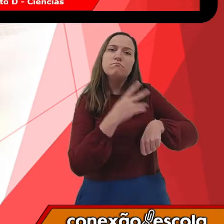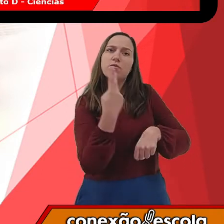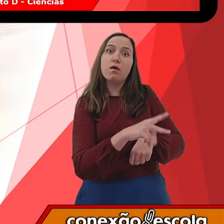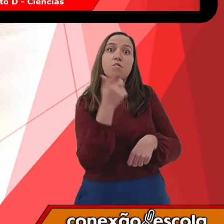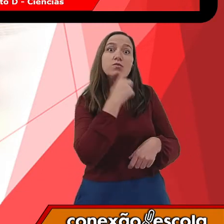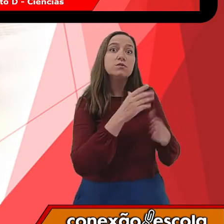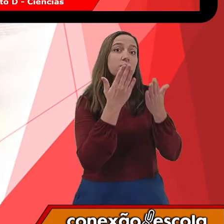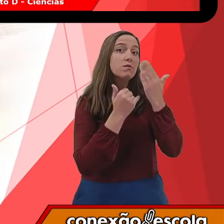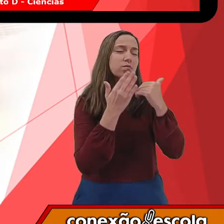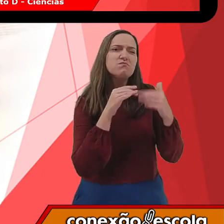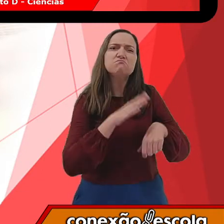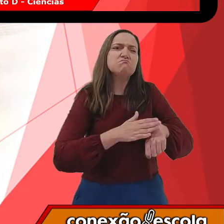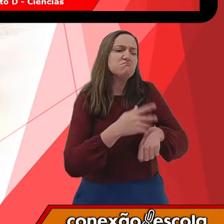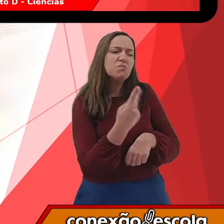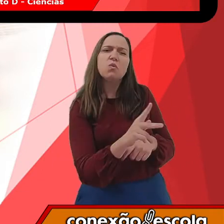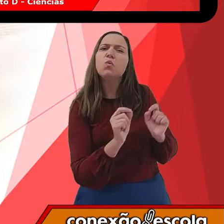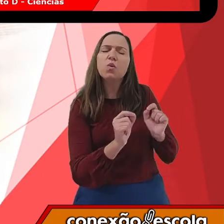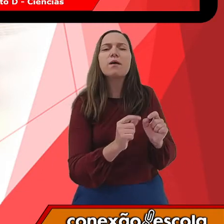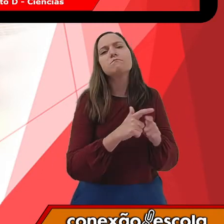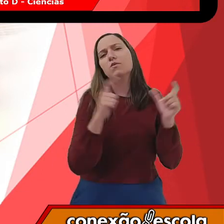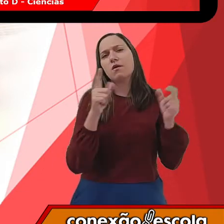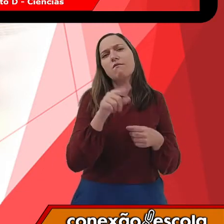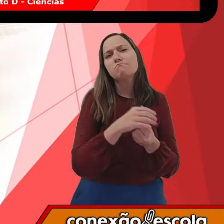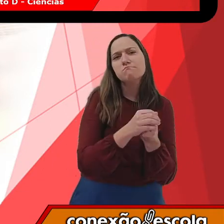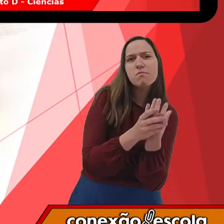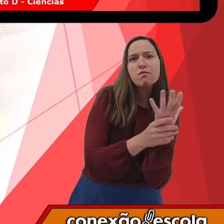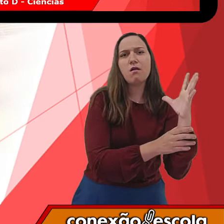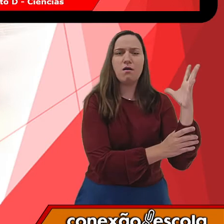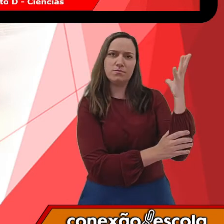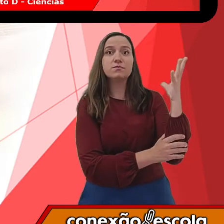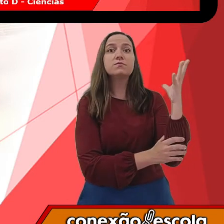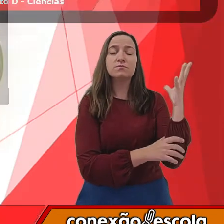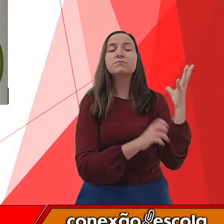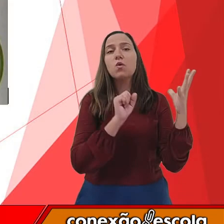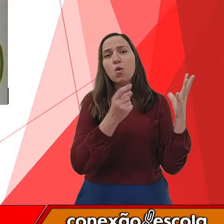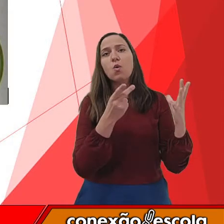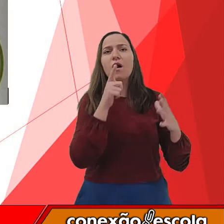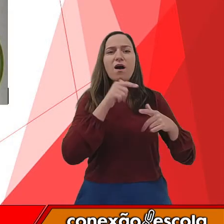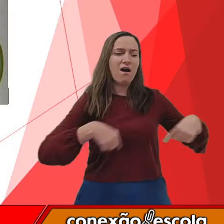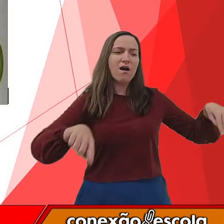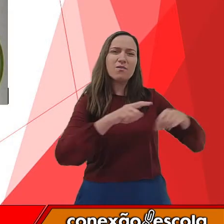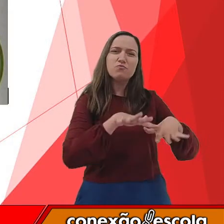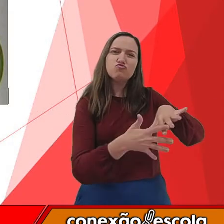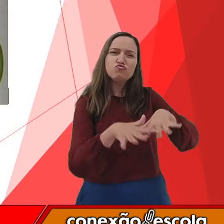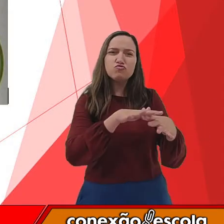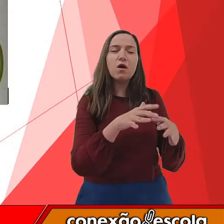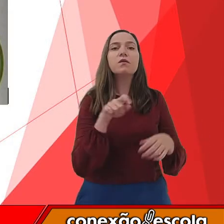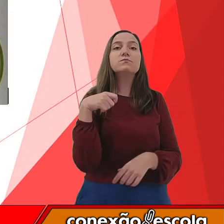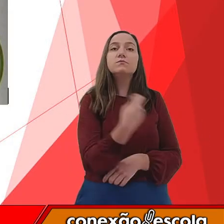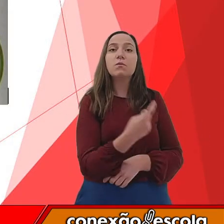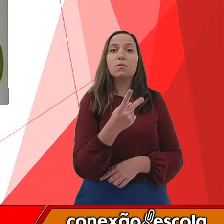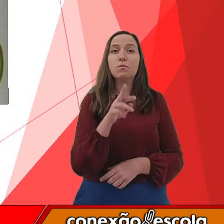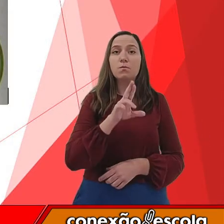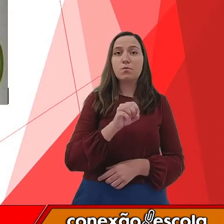alimento. Esse ser geralmente é uma planta ou uma alga e é chamado de produtor. A